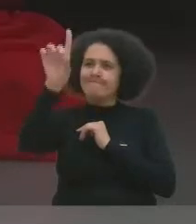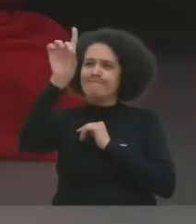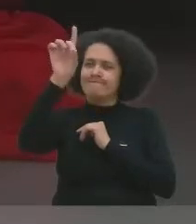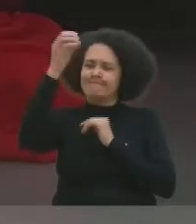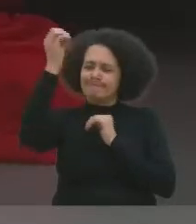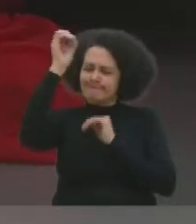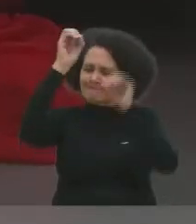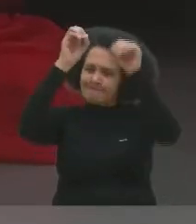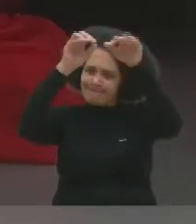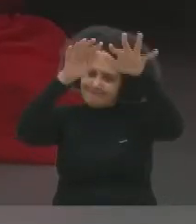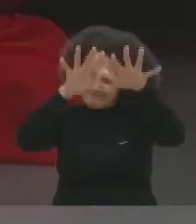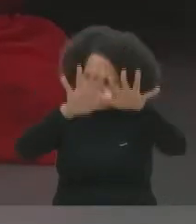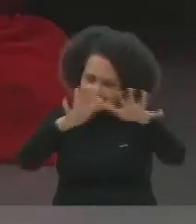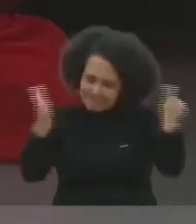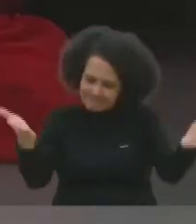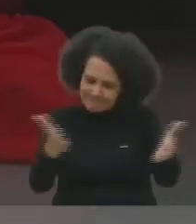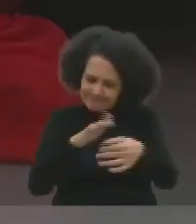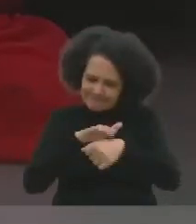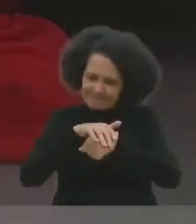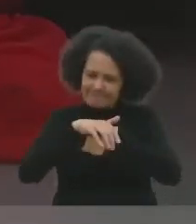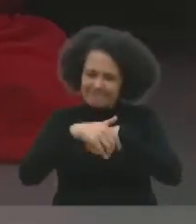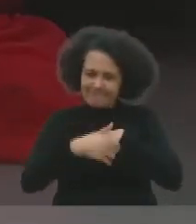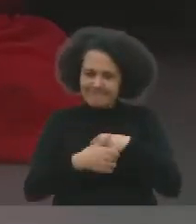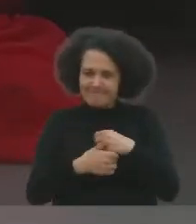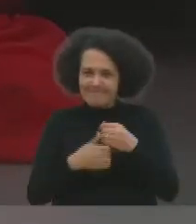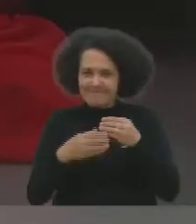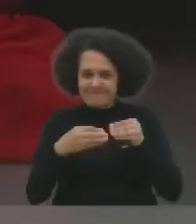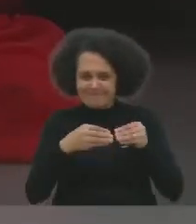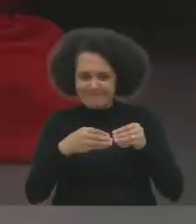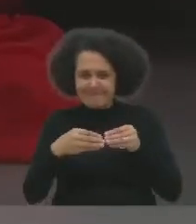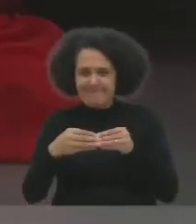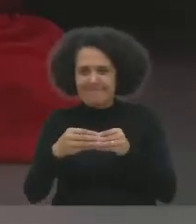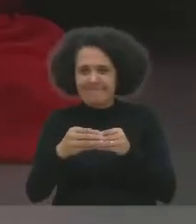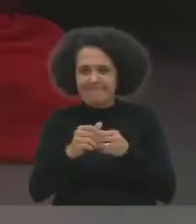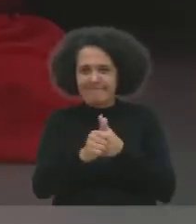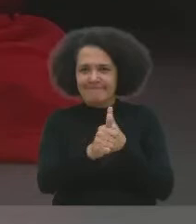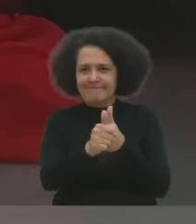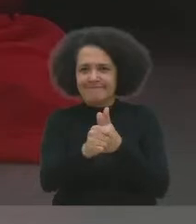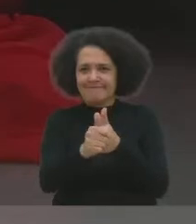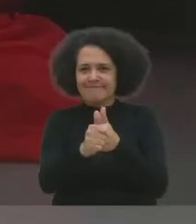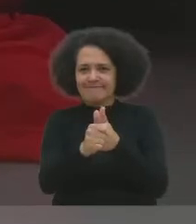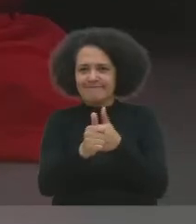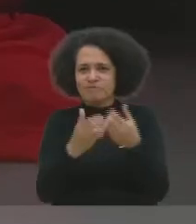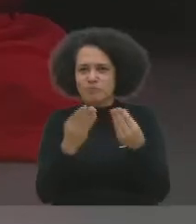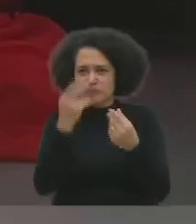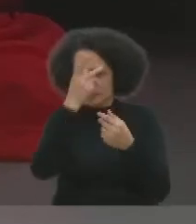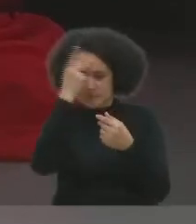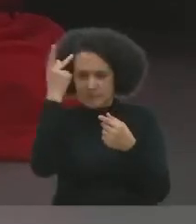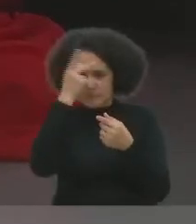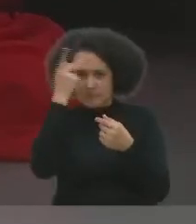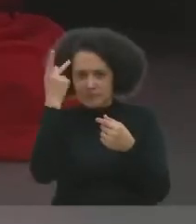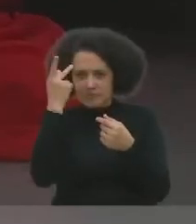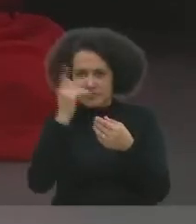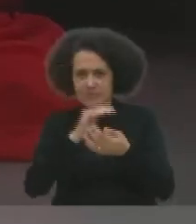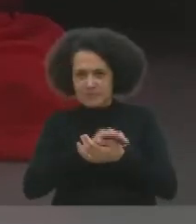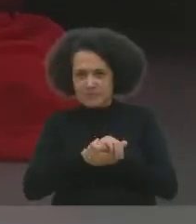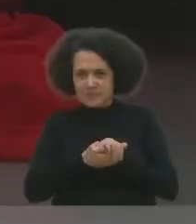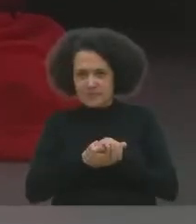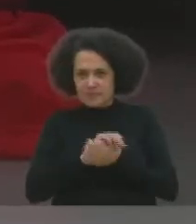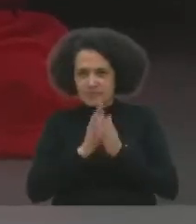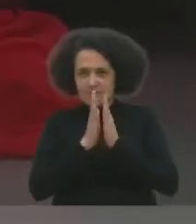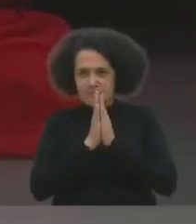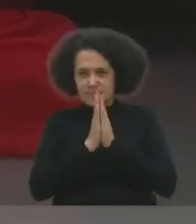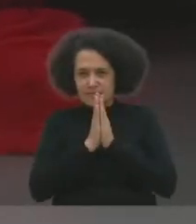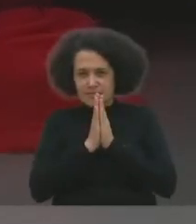ilumine nesta noite para conduzir muitos e muitos que precisam ouvir esta palavra. Deus abençoe.